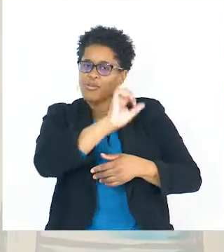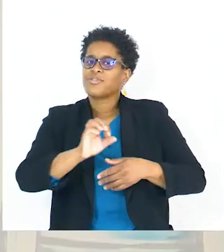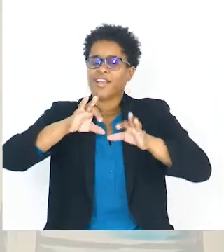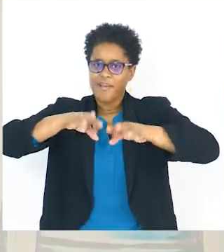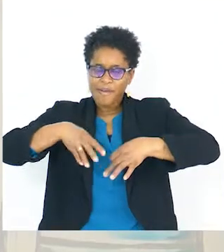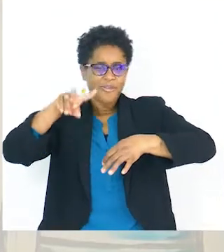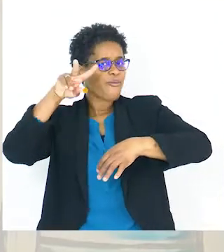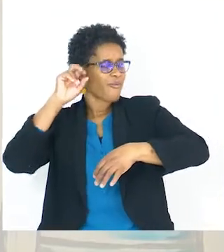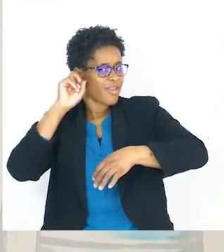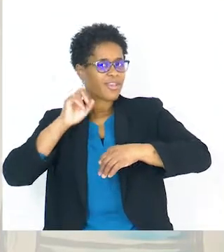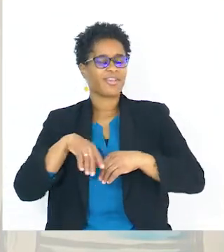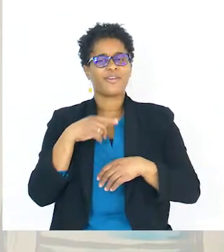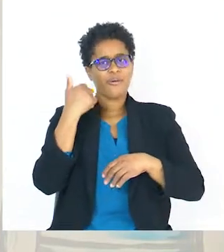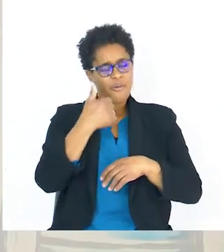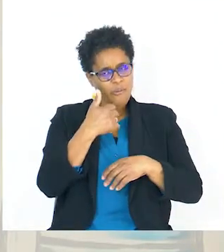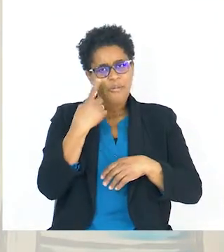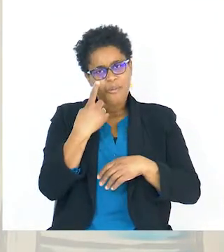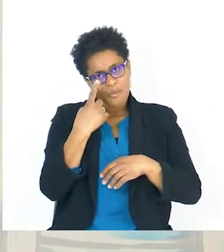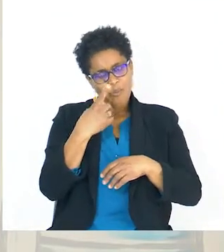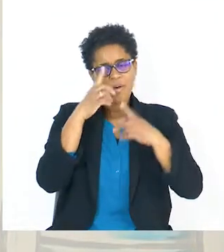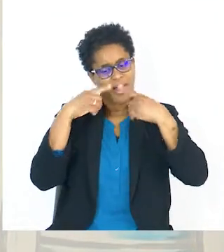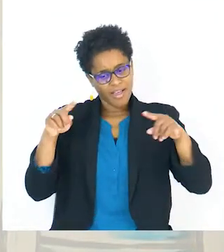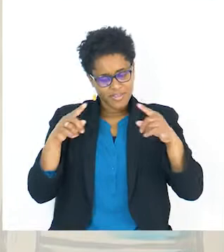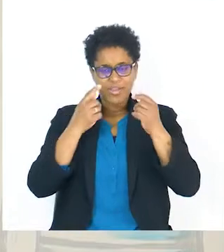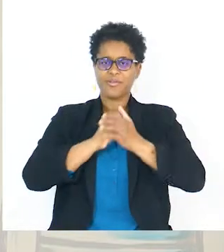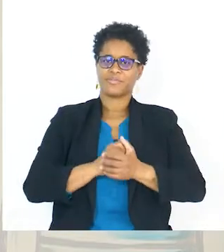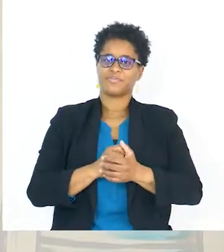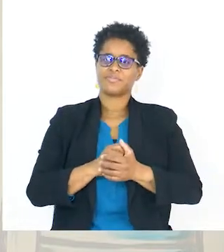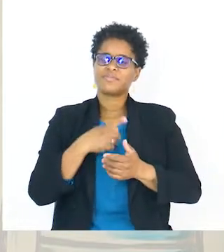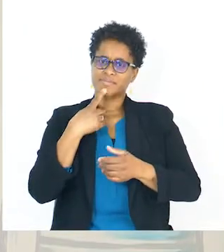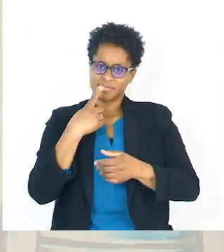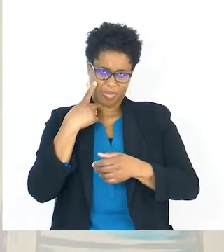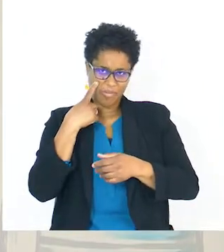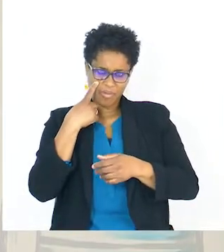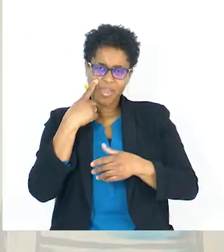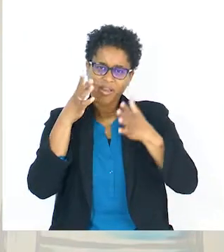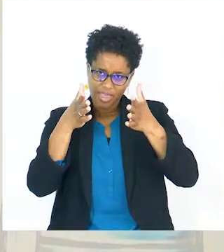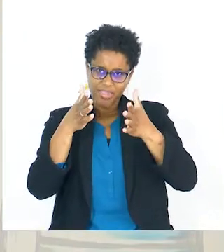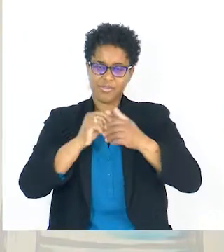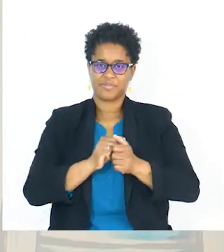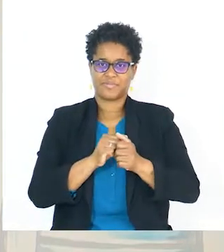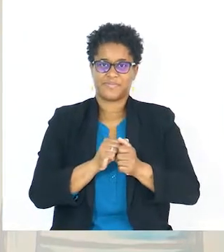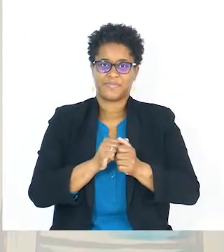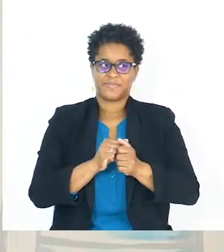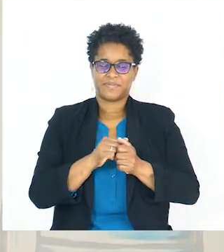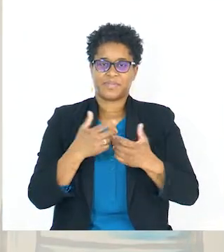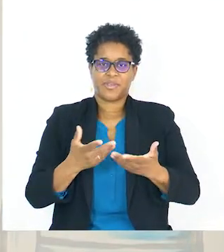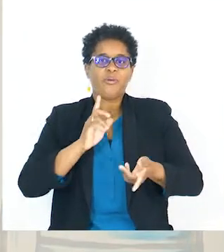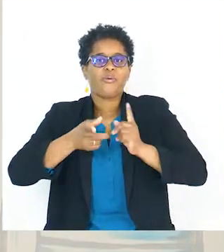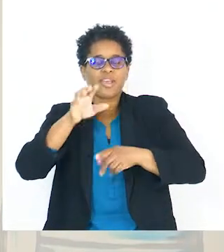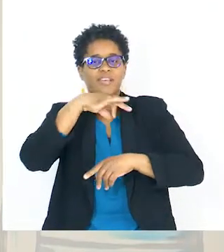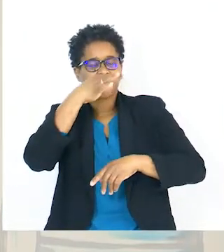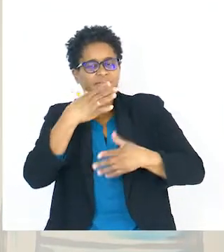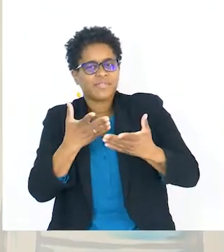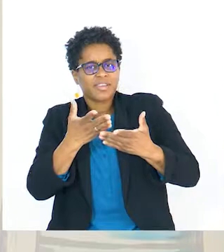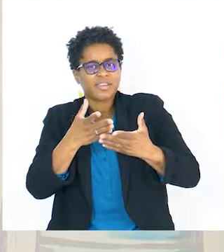Acabaram de ouvir uma canção. Estiveram atentos? Bem, o que